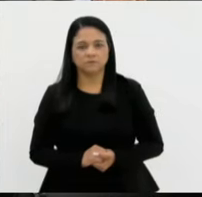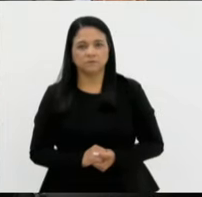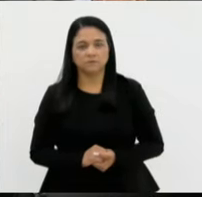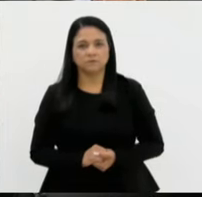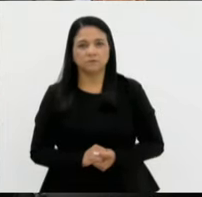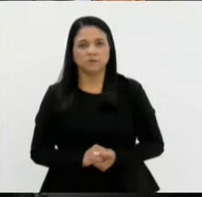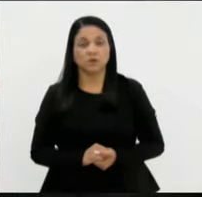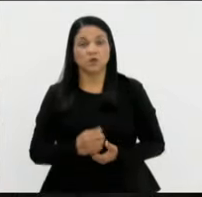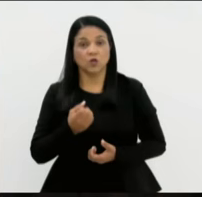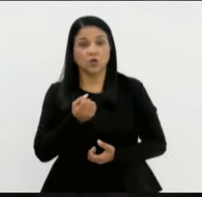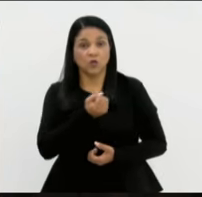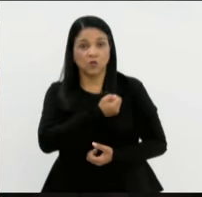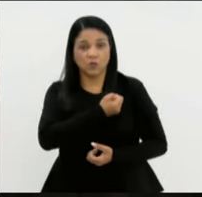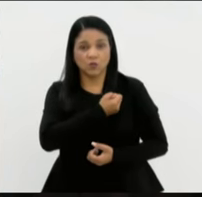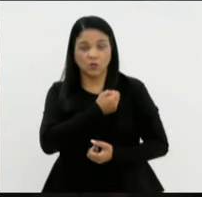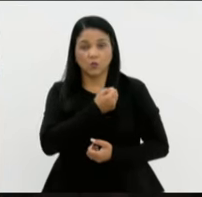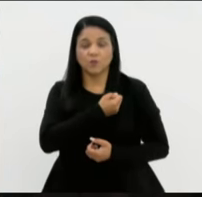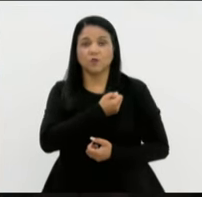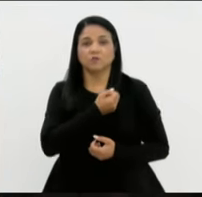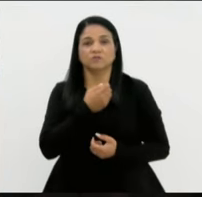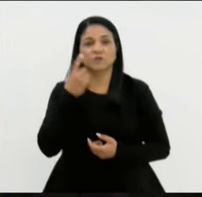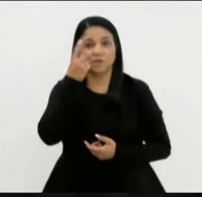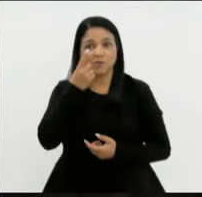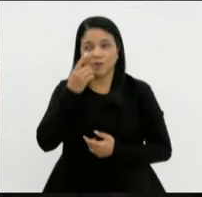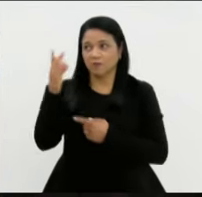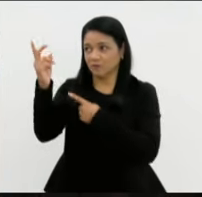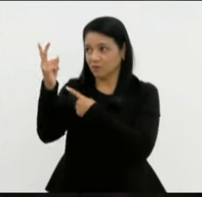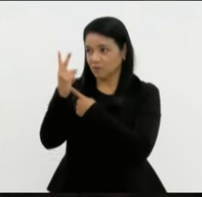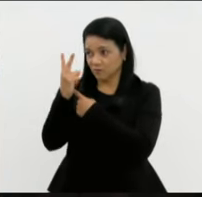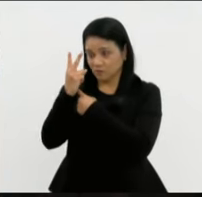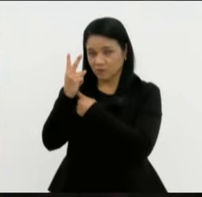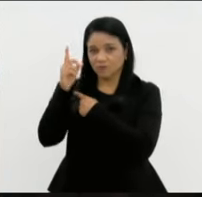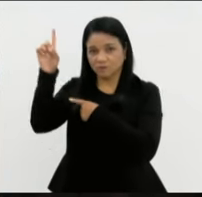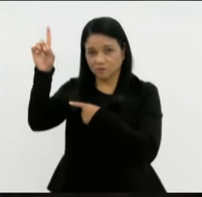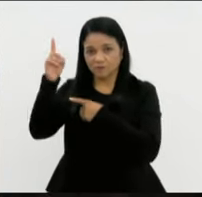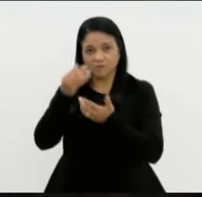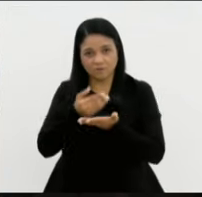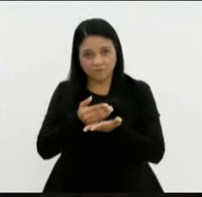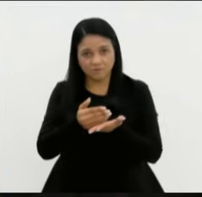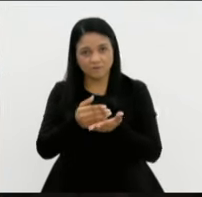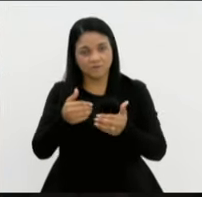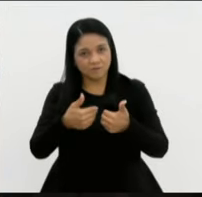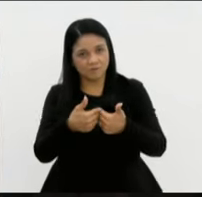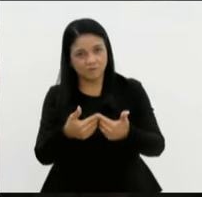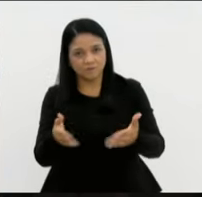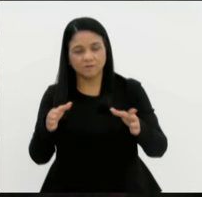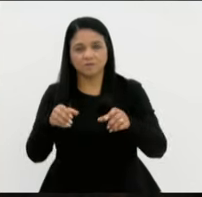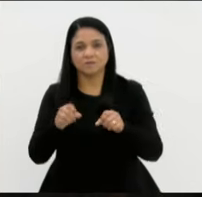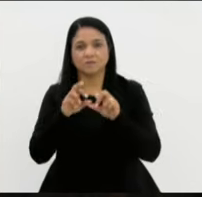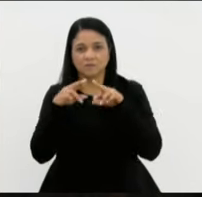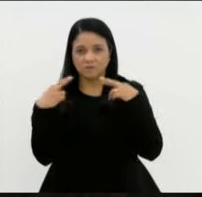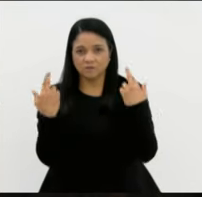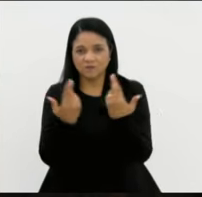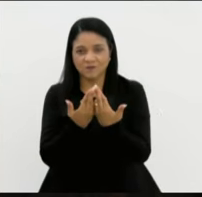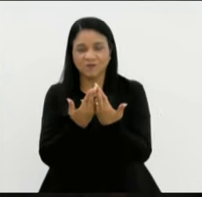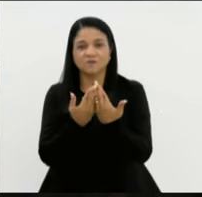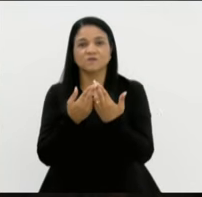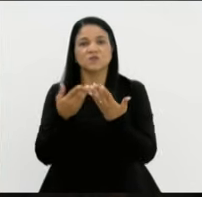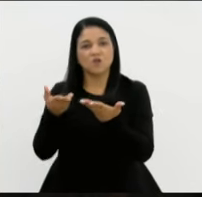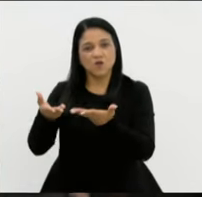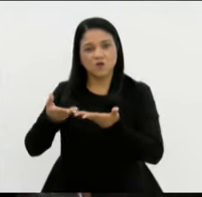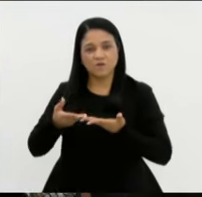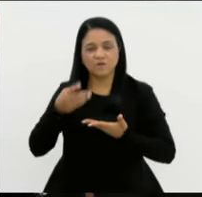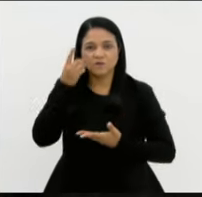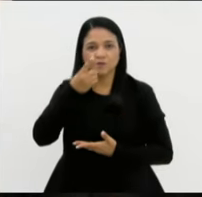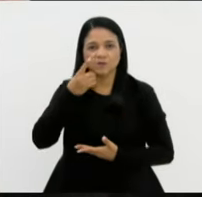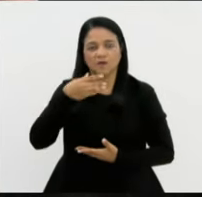Havendo o número legal sobre a proteção de Deus, iniciamos nossos trabalhos. Está aberta a sessão. A presidência convida o senhor deputado